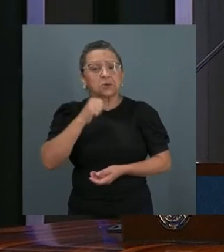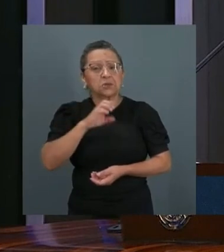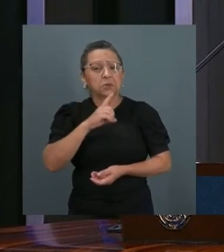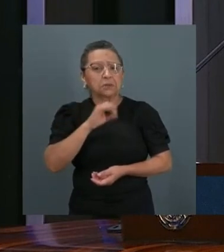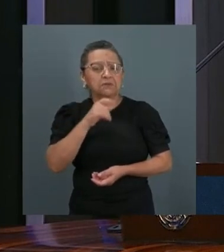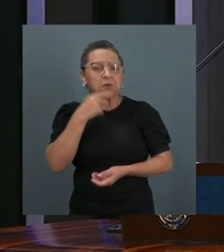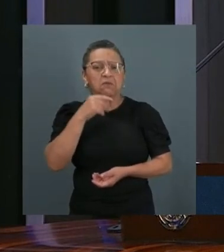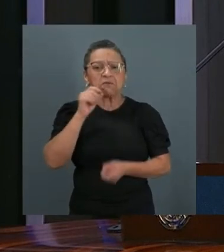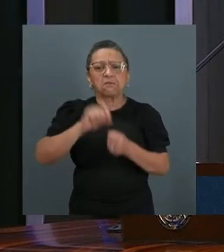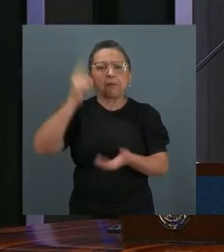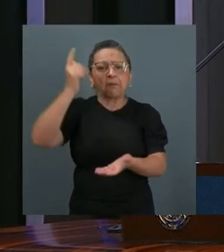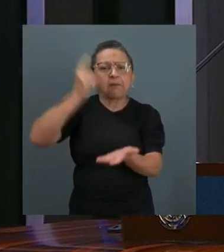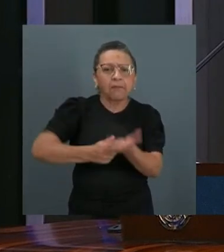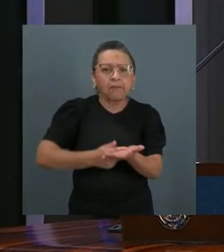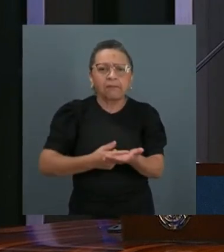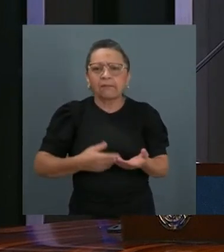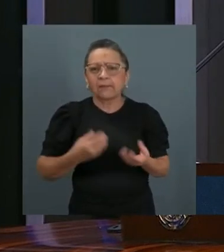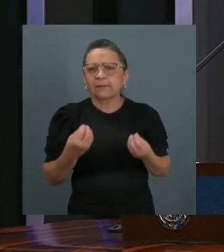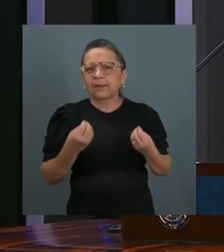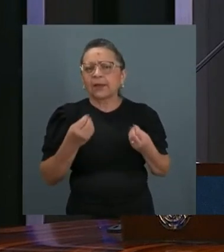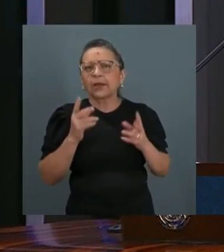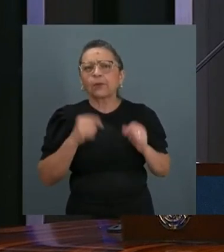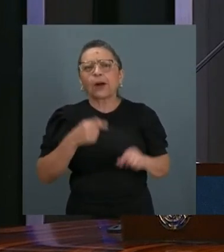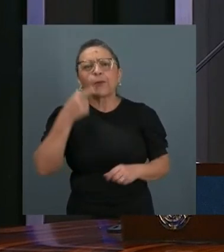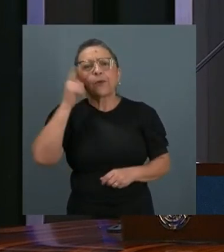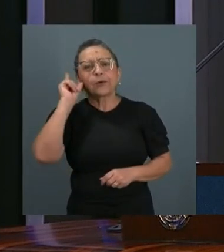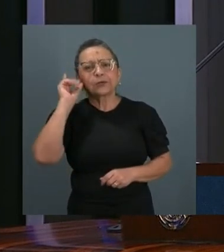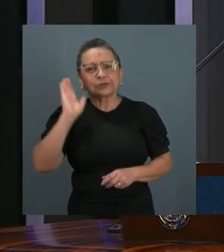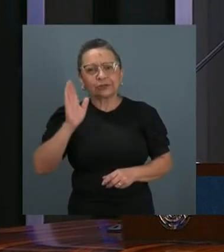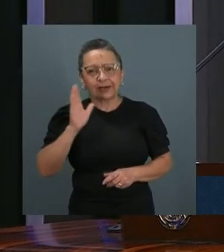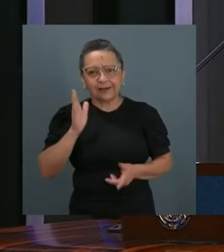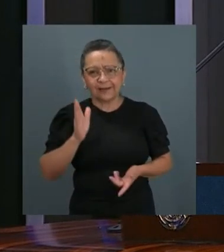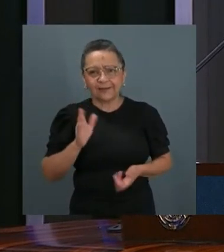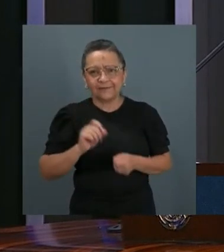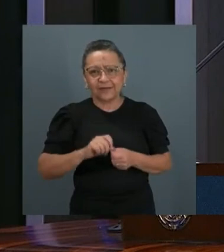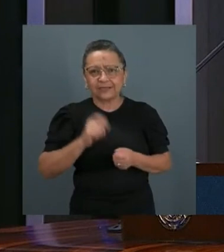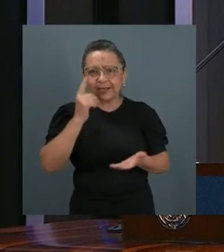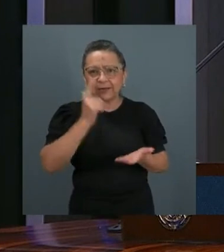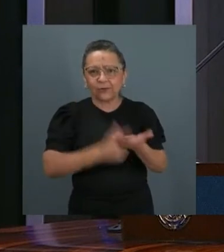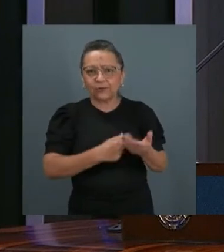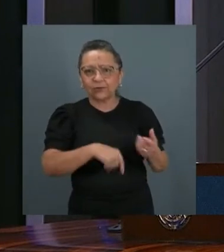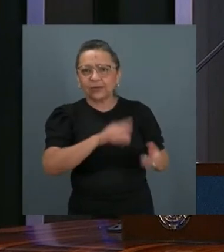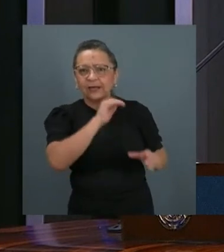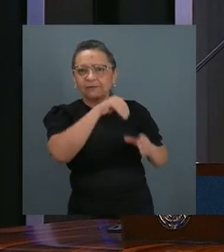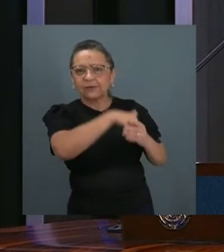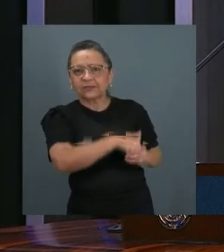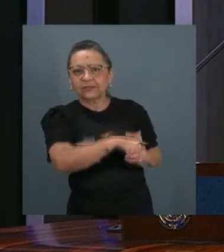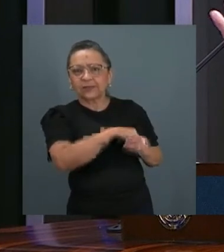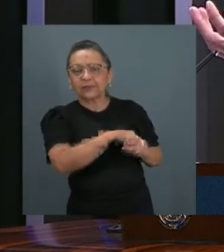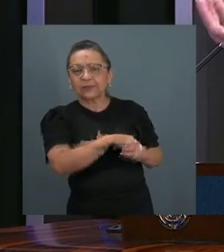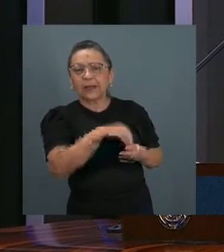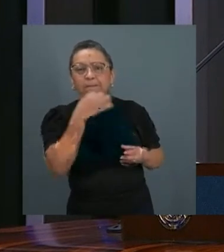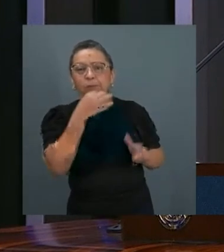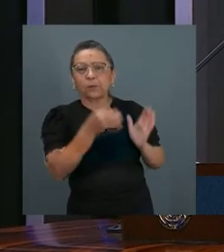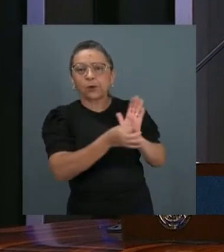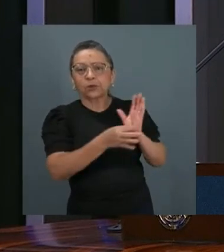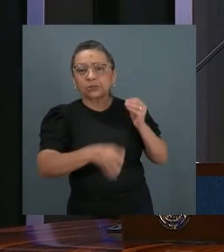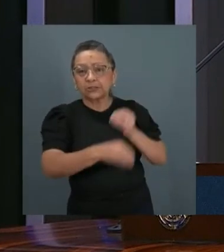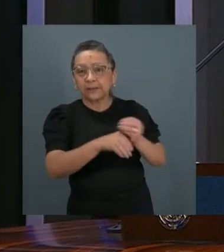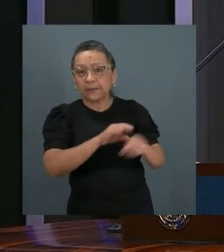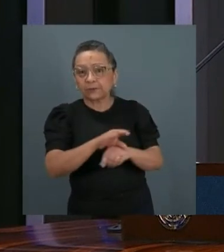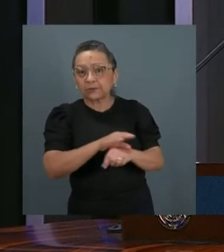acordo, como nós fizemos ontem na votação da PEC,